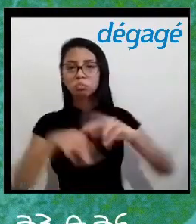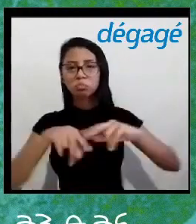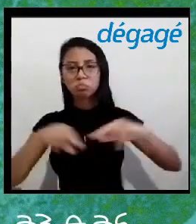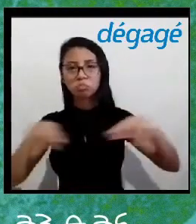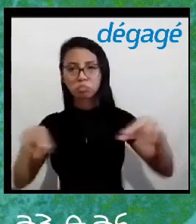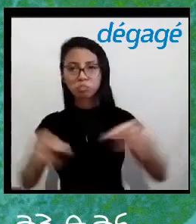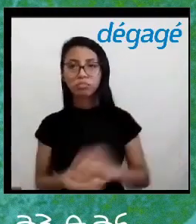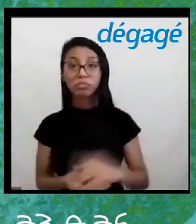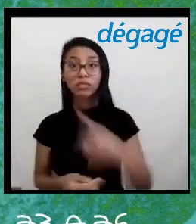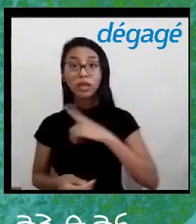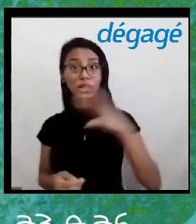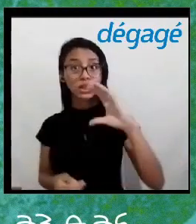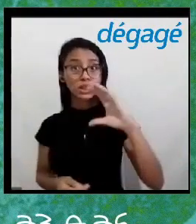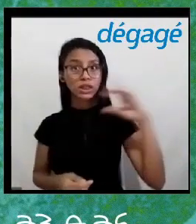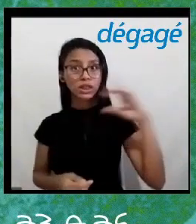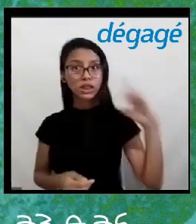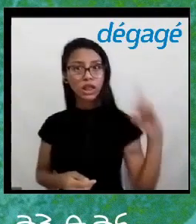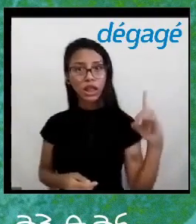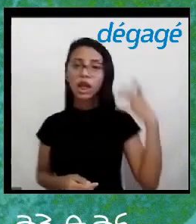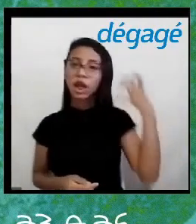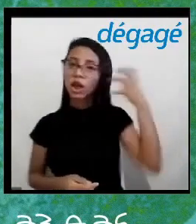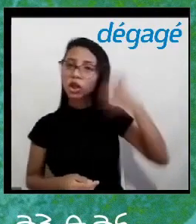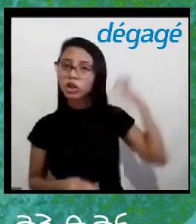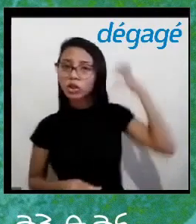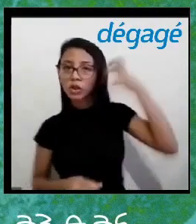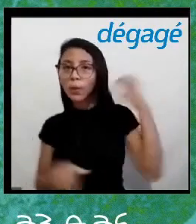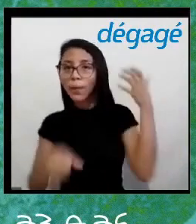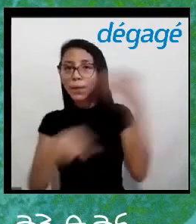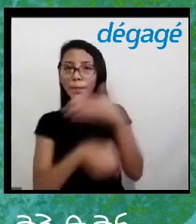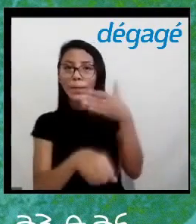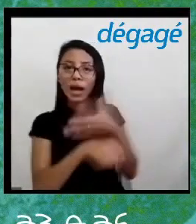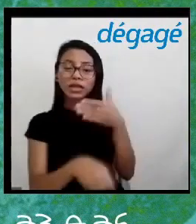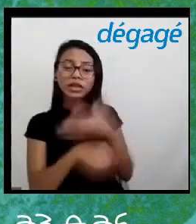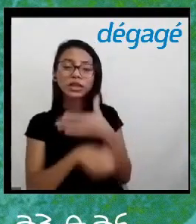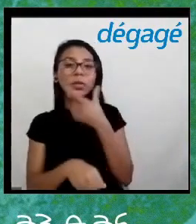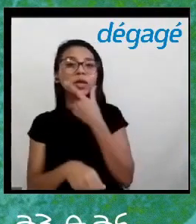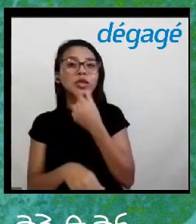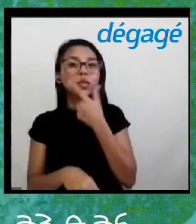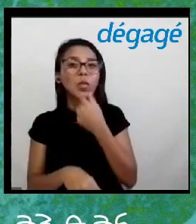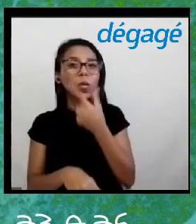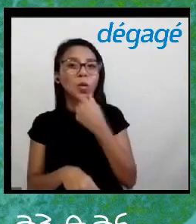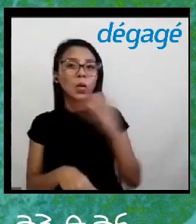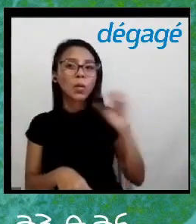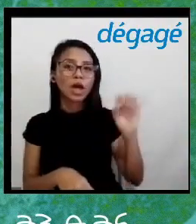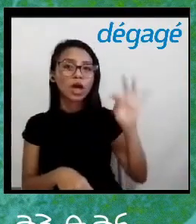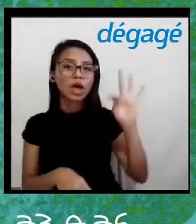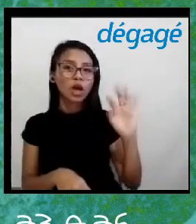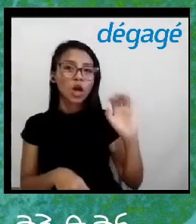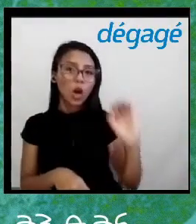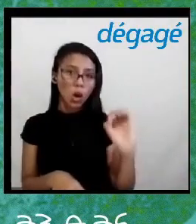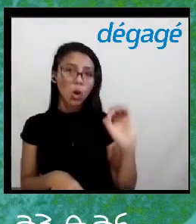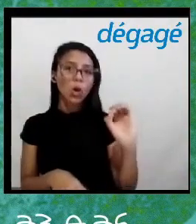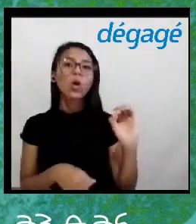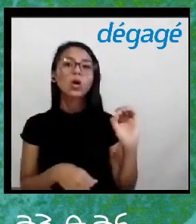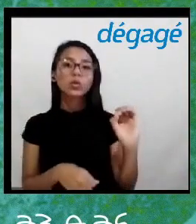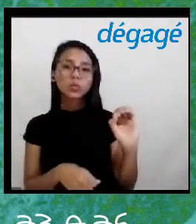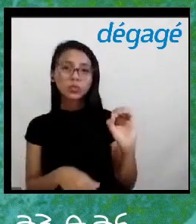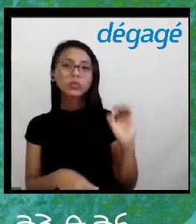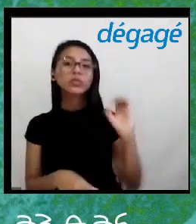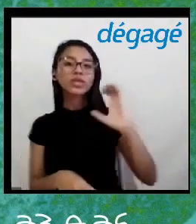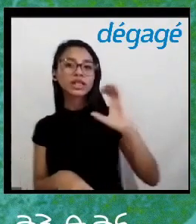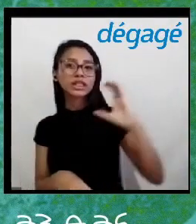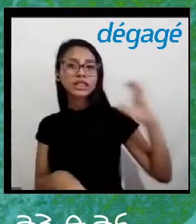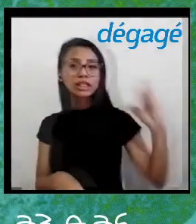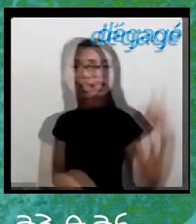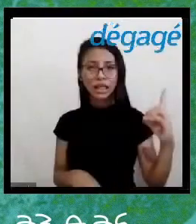de Otto, o nosso recifense. Então, seja bem-vindo, Fábio Dória.